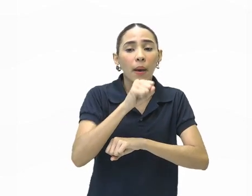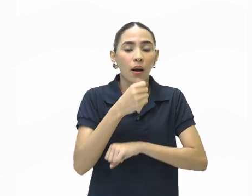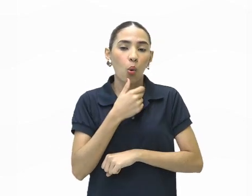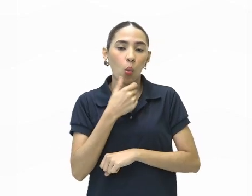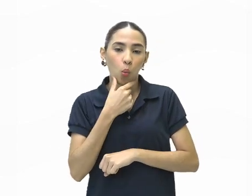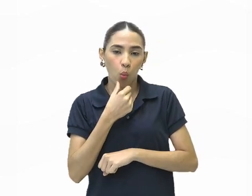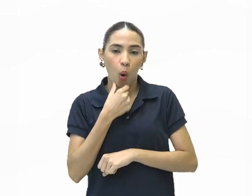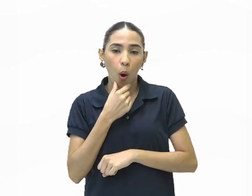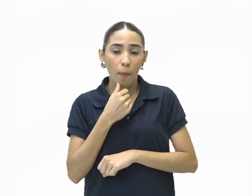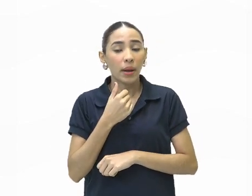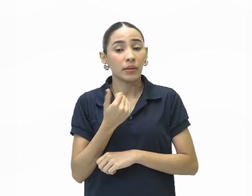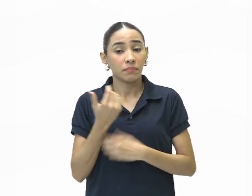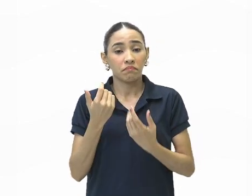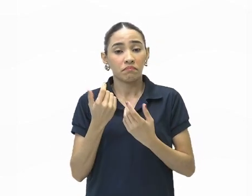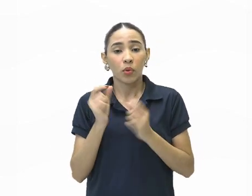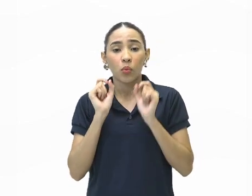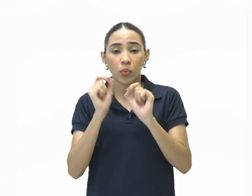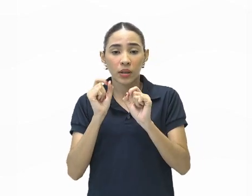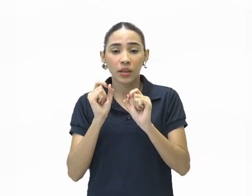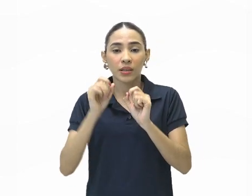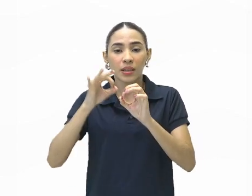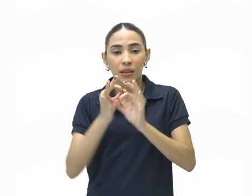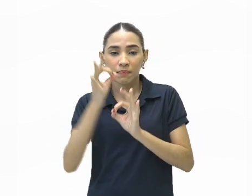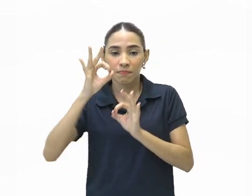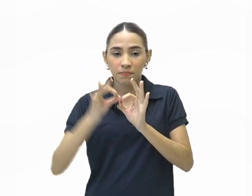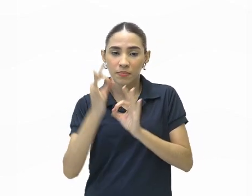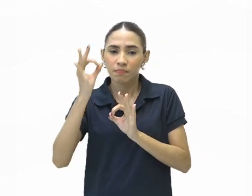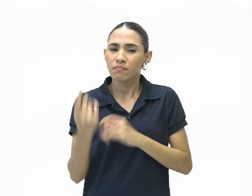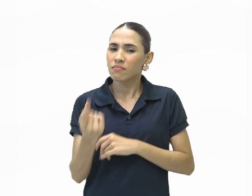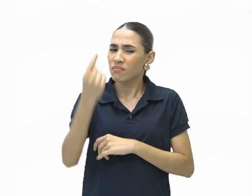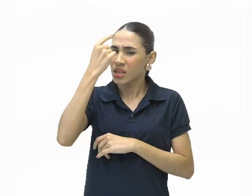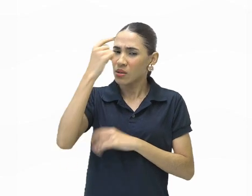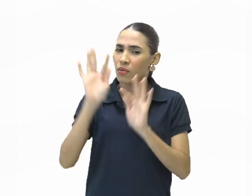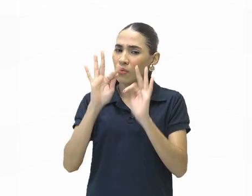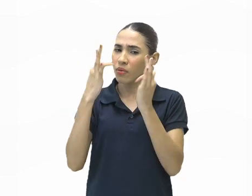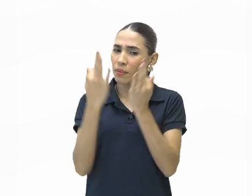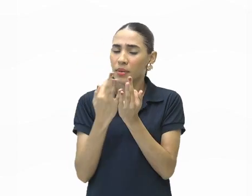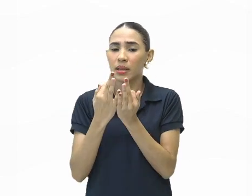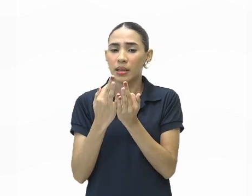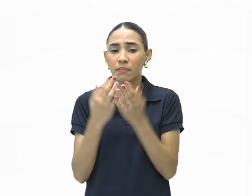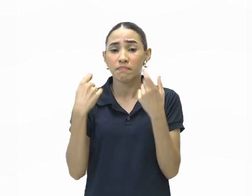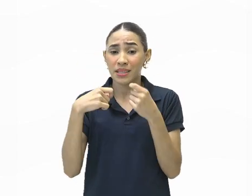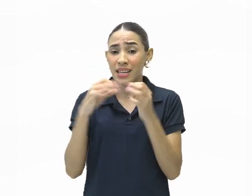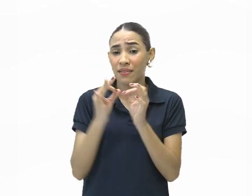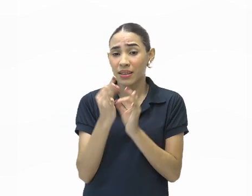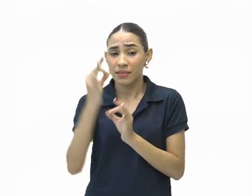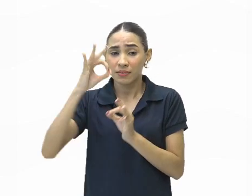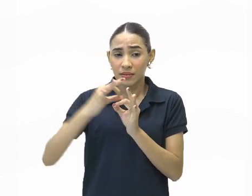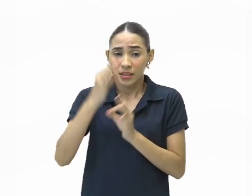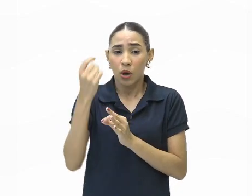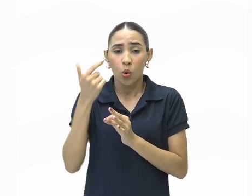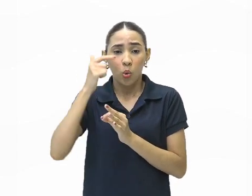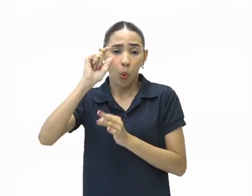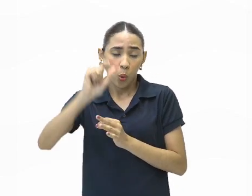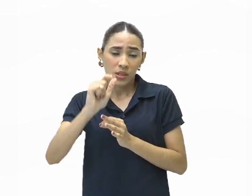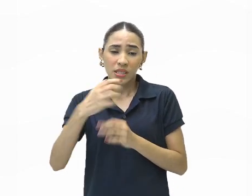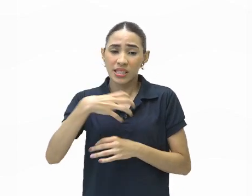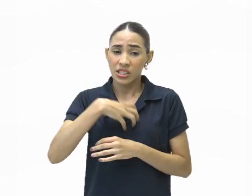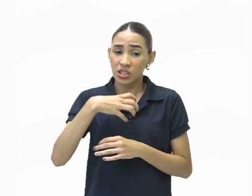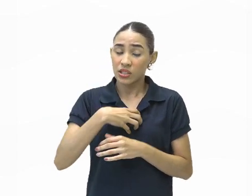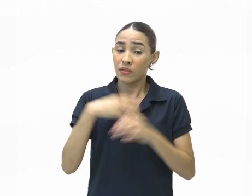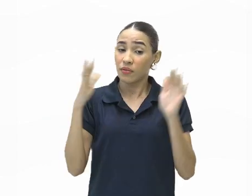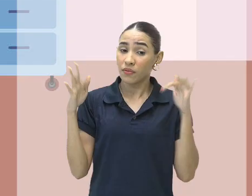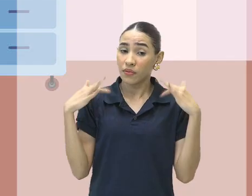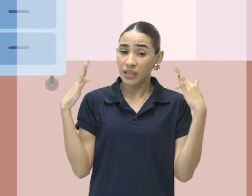Naquela noite, junto com seu amor, a tecelã pensou na família que teceria para aumentar sua alegria.